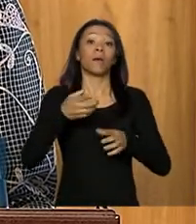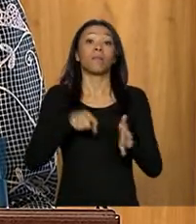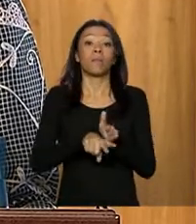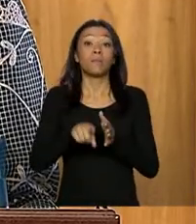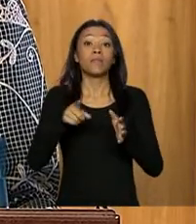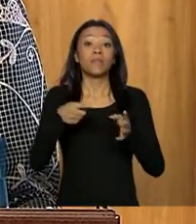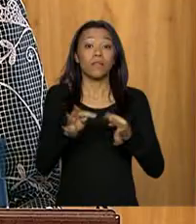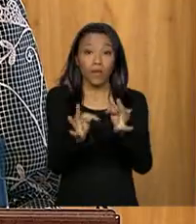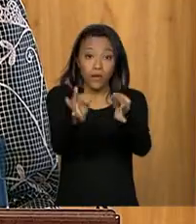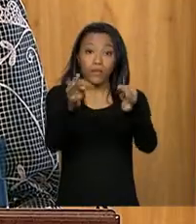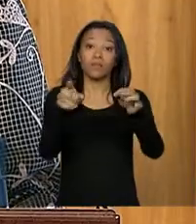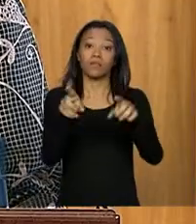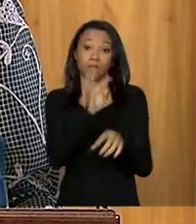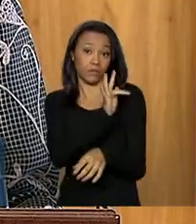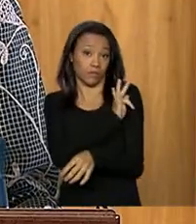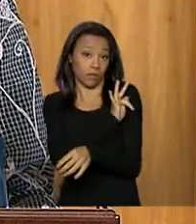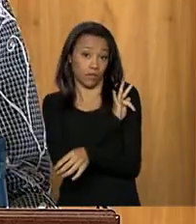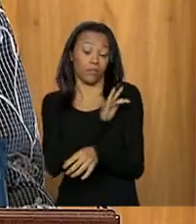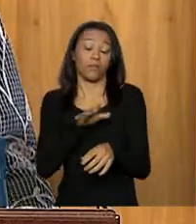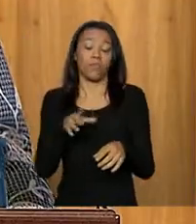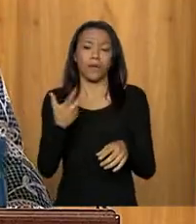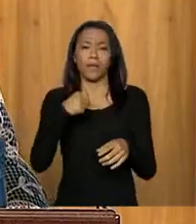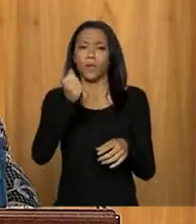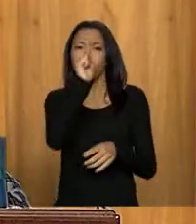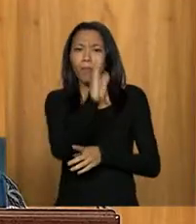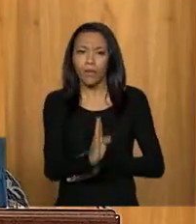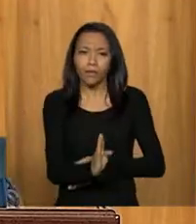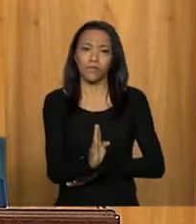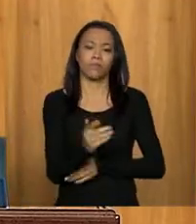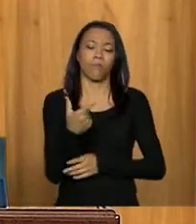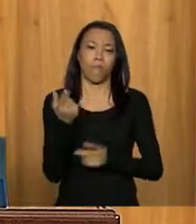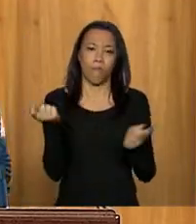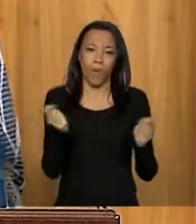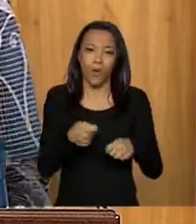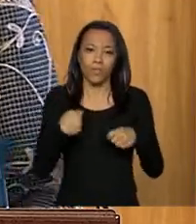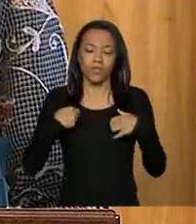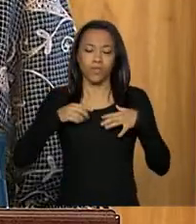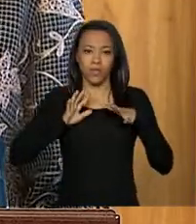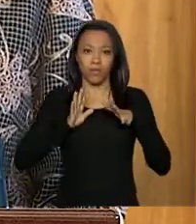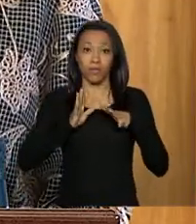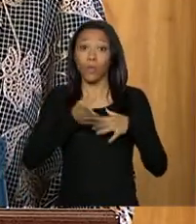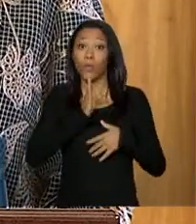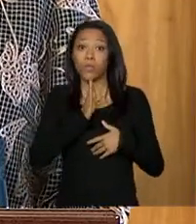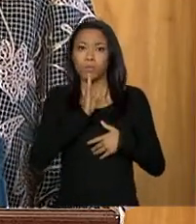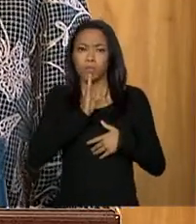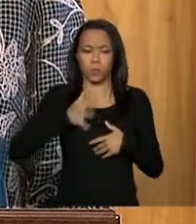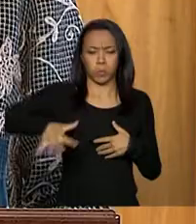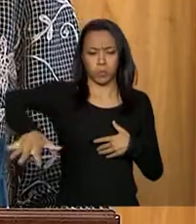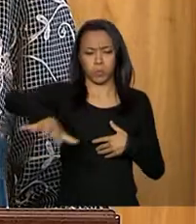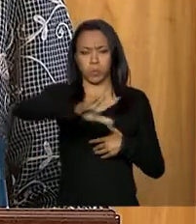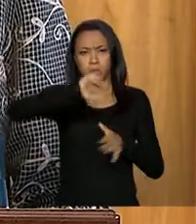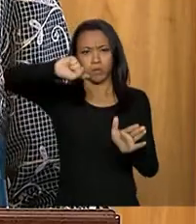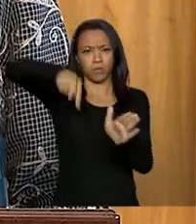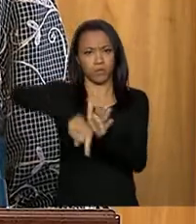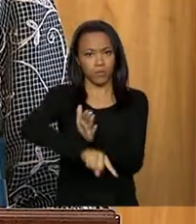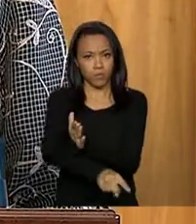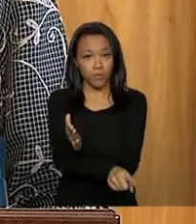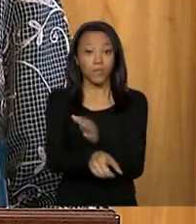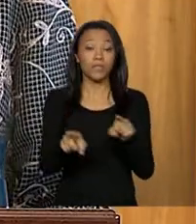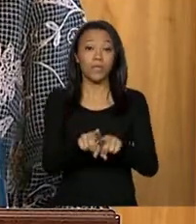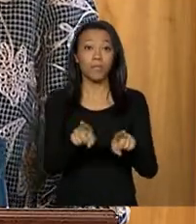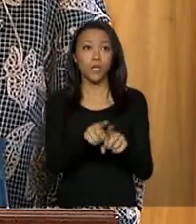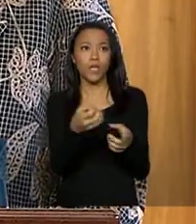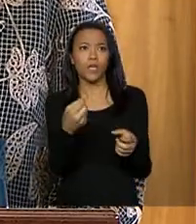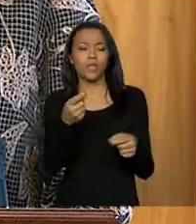Brasil consolide sua entrada na economia do conhecimento e trate a inovação